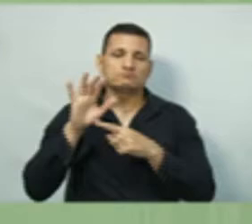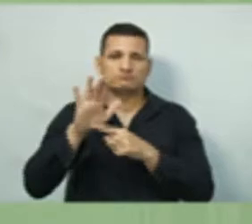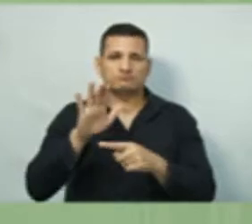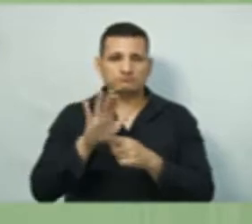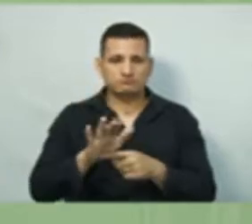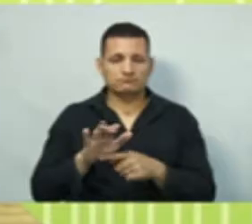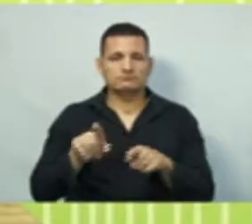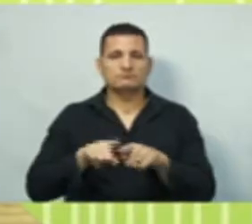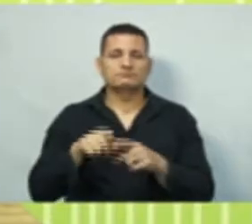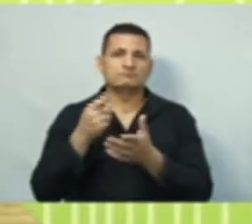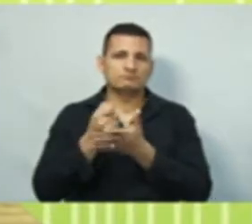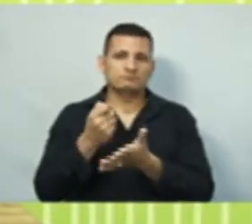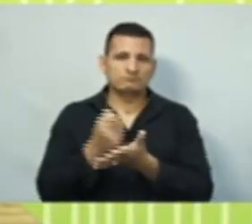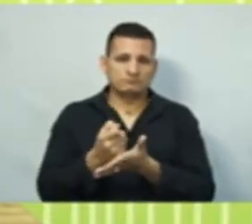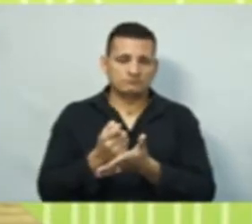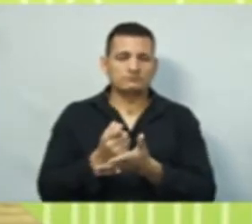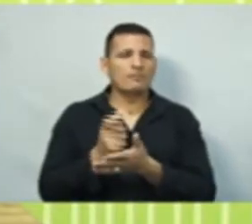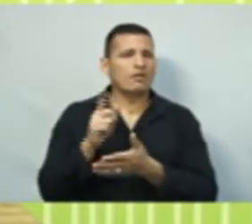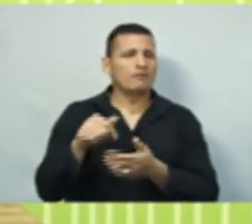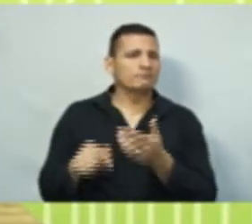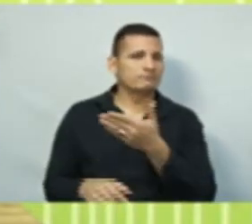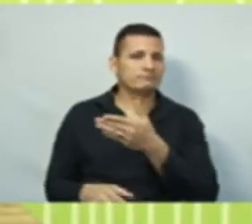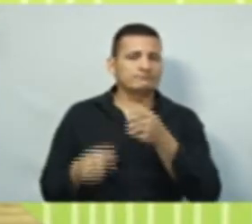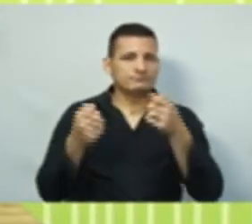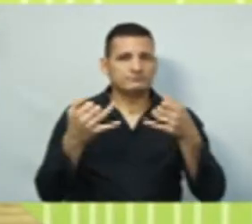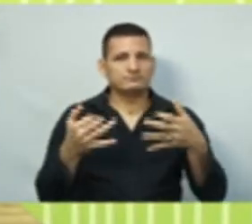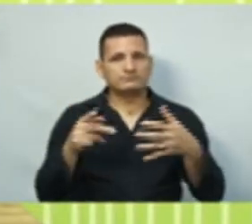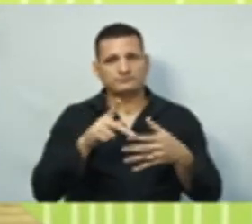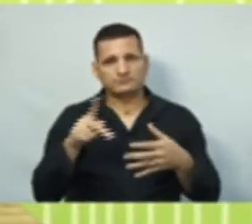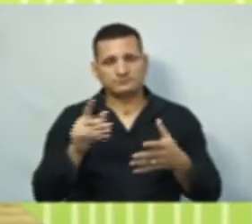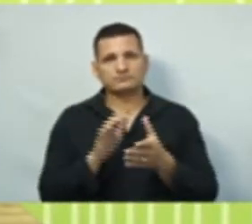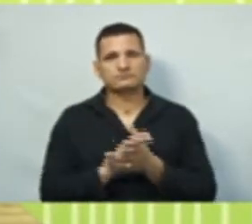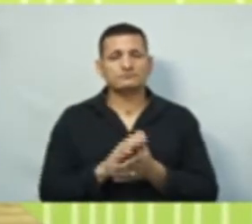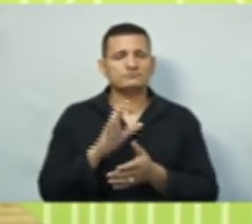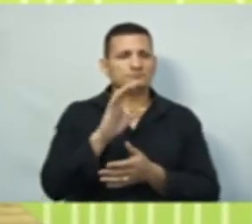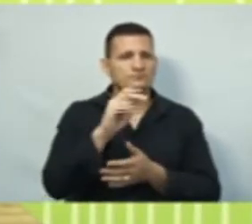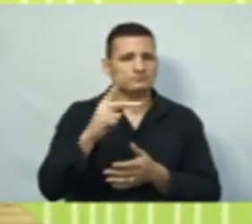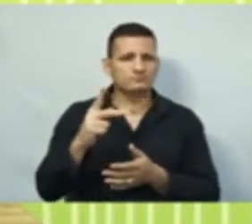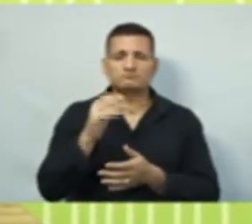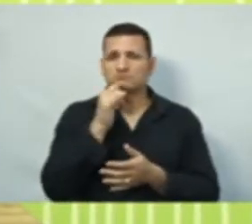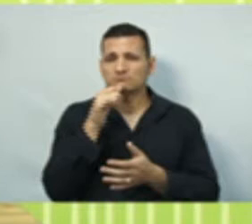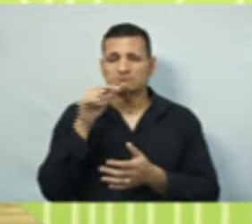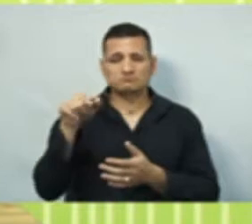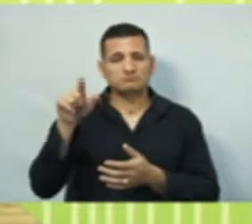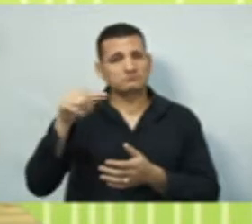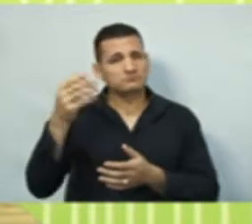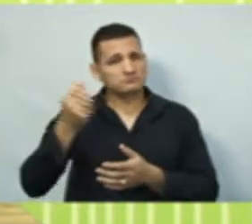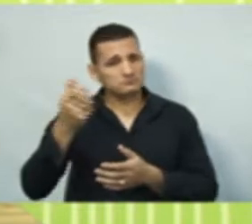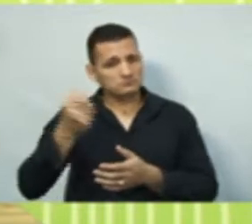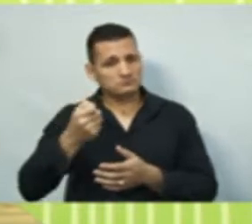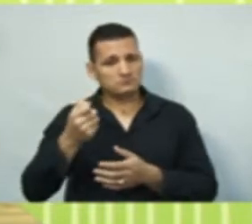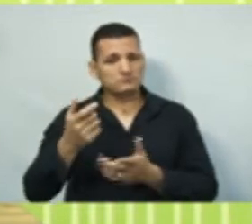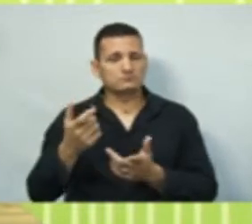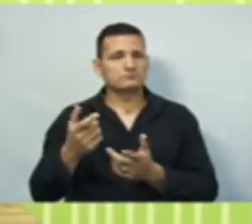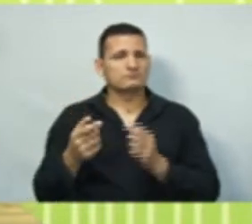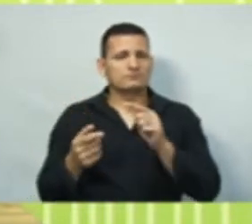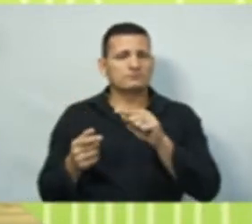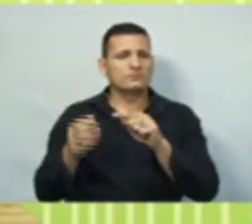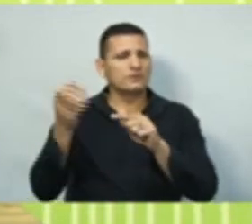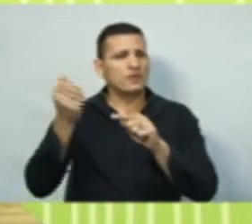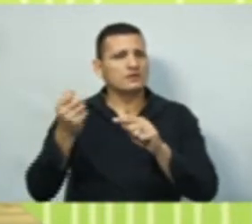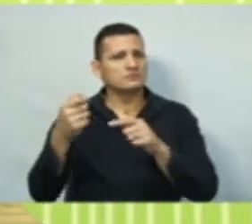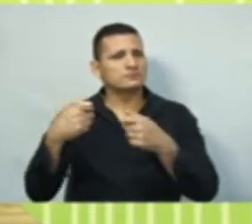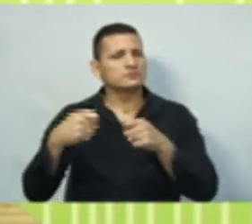é aquilo que o professor falou. De repente, a cooperativa é uma cooperativa de leite. E o leite precisa de